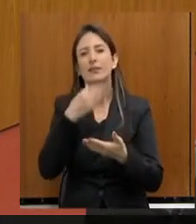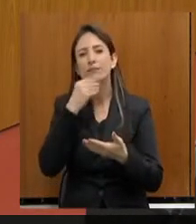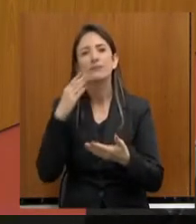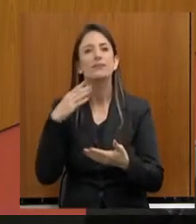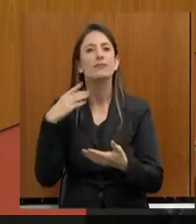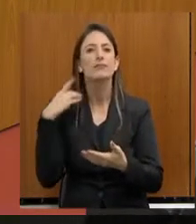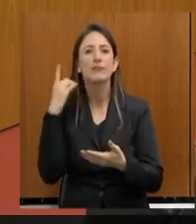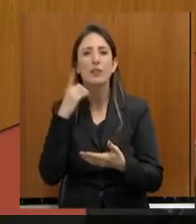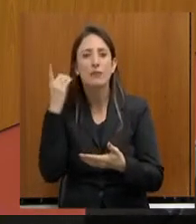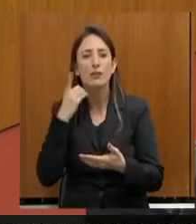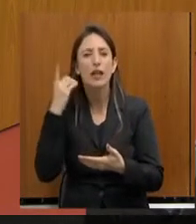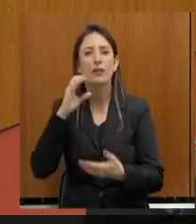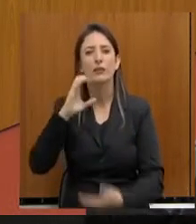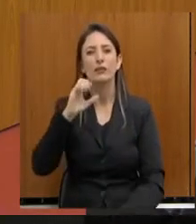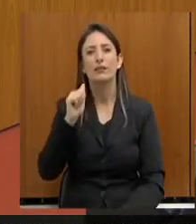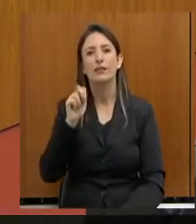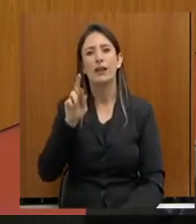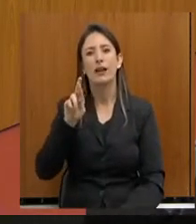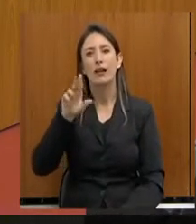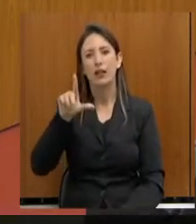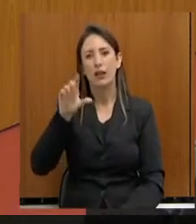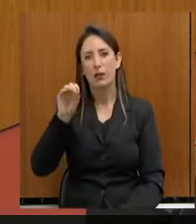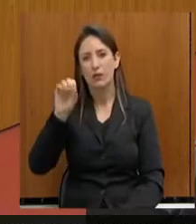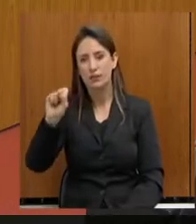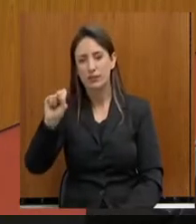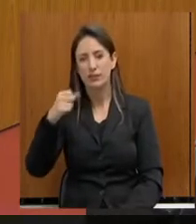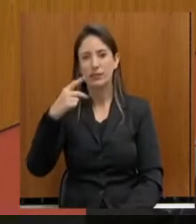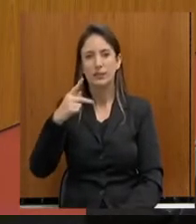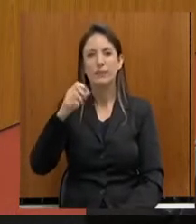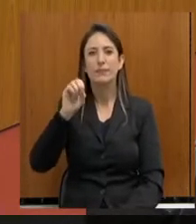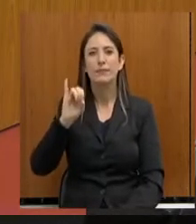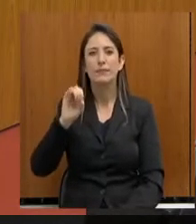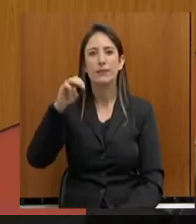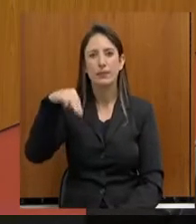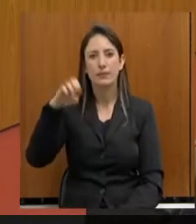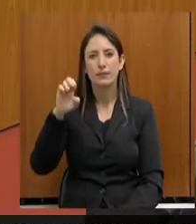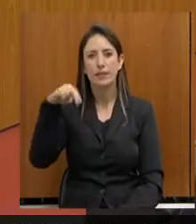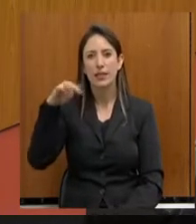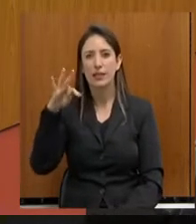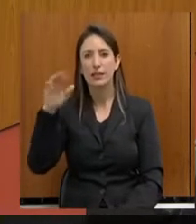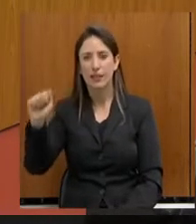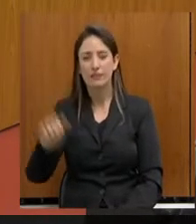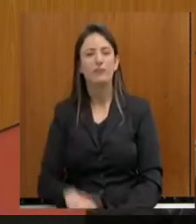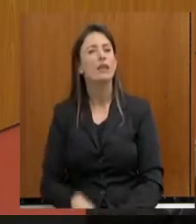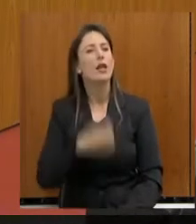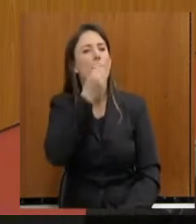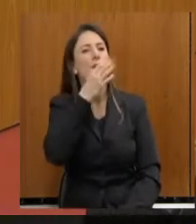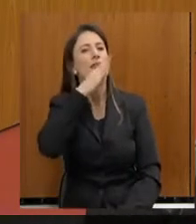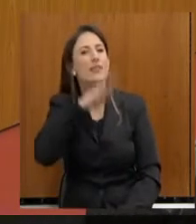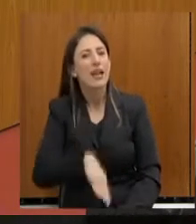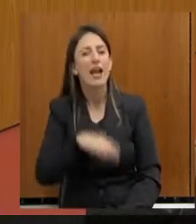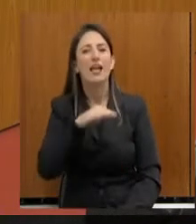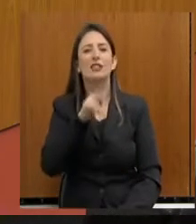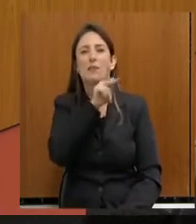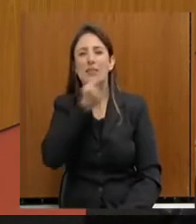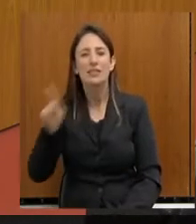deputado Carlos Pimenta Presidente Noraldino